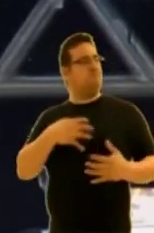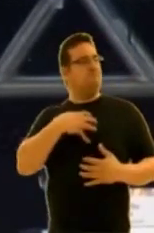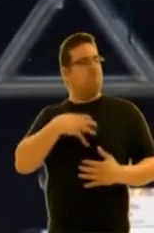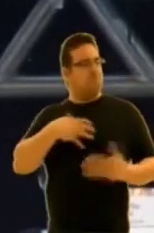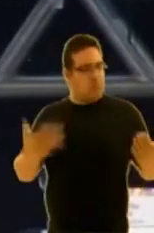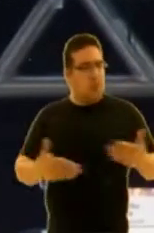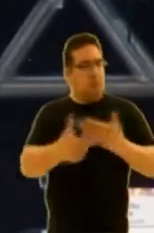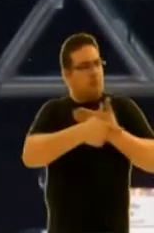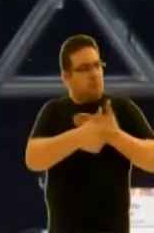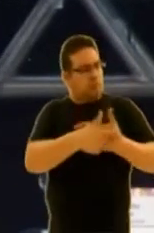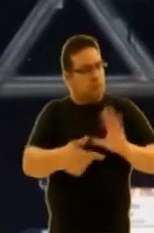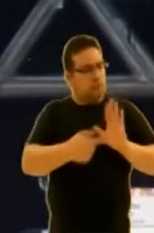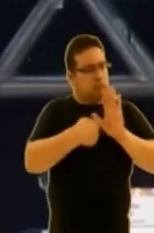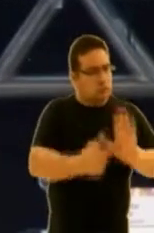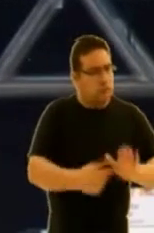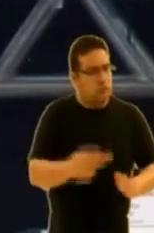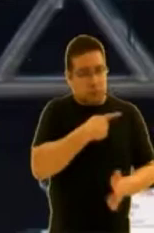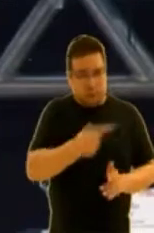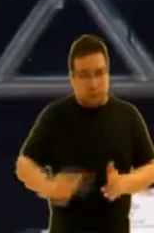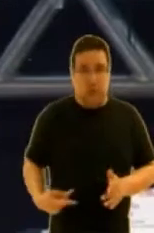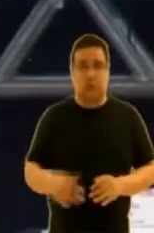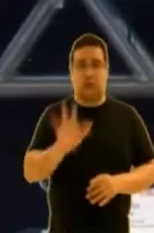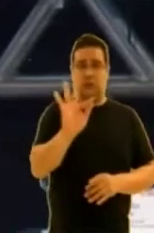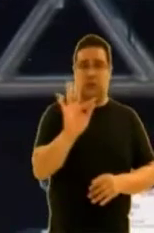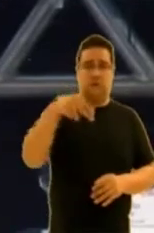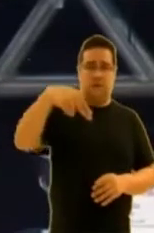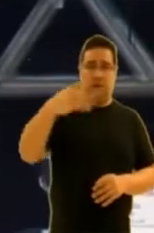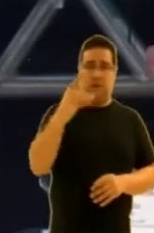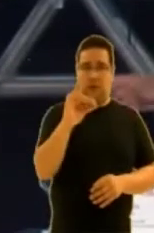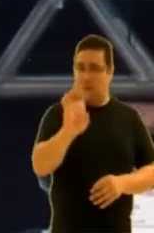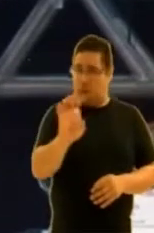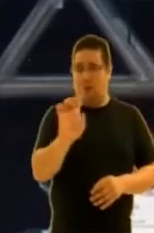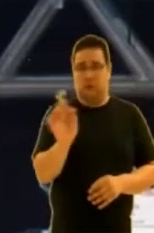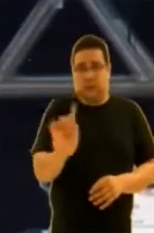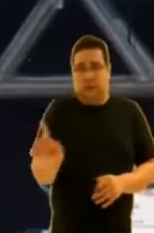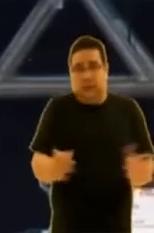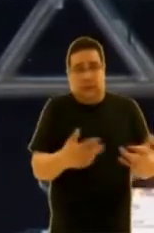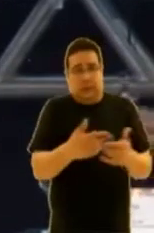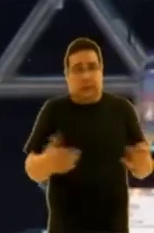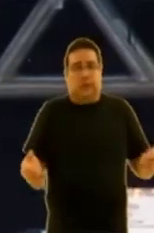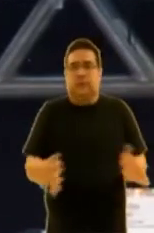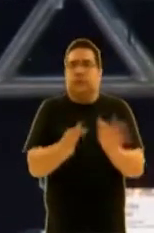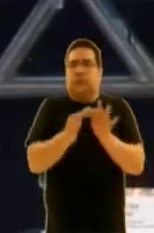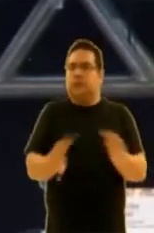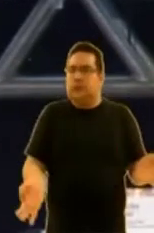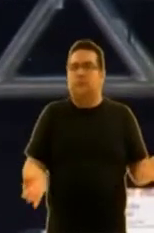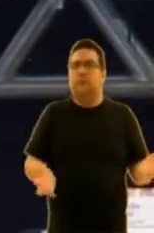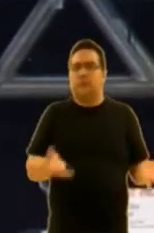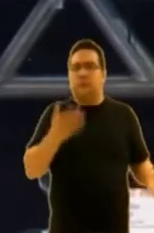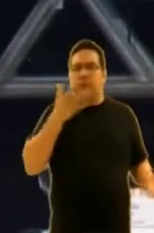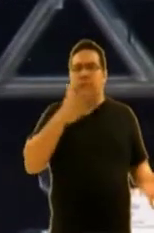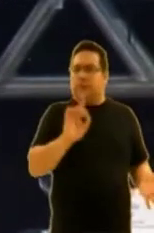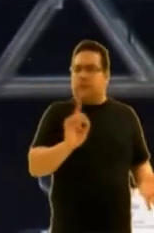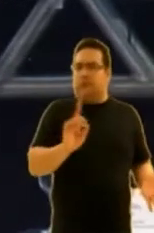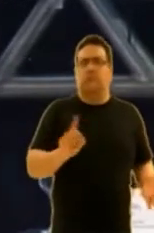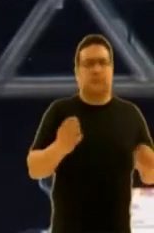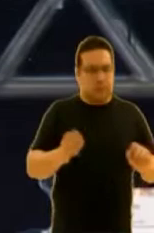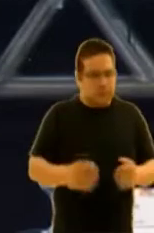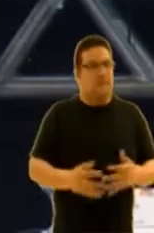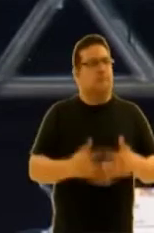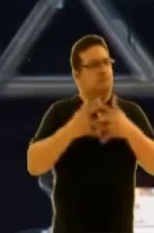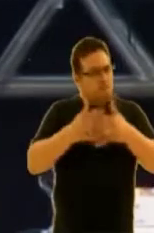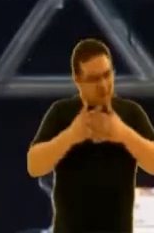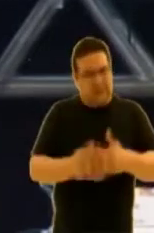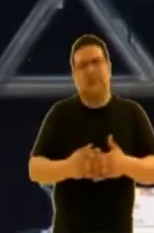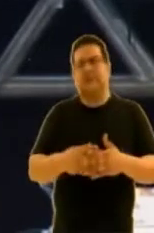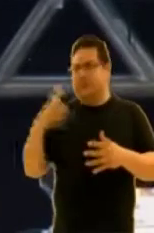missão, que é presidir o FNDE, que não é uma tarefa simples, é uma tarefa complexa,